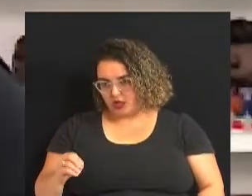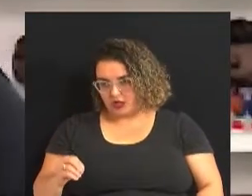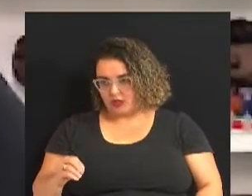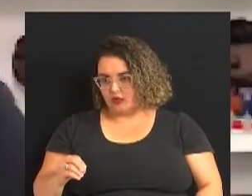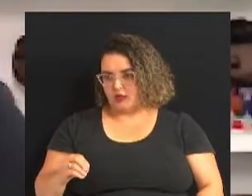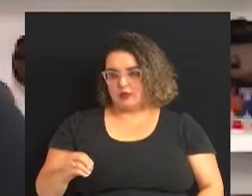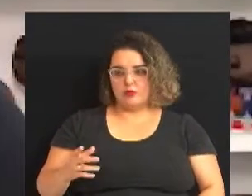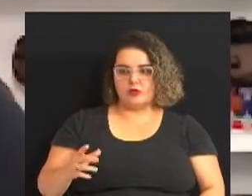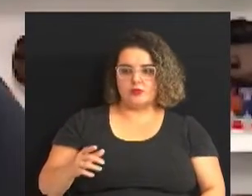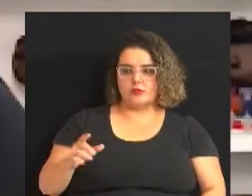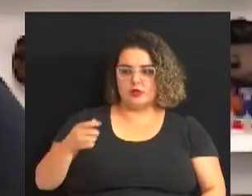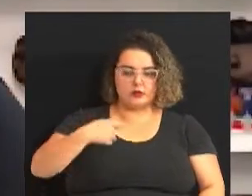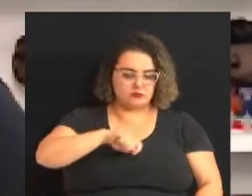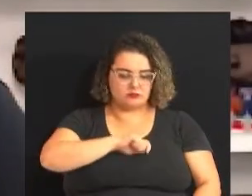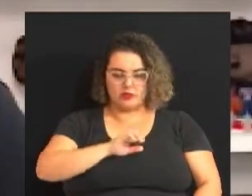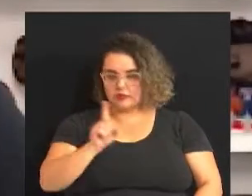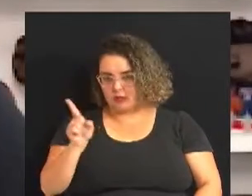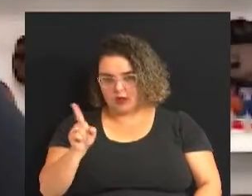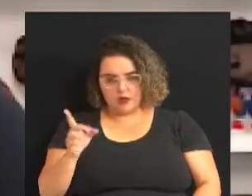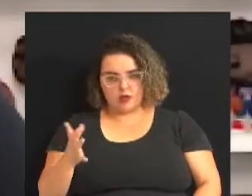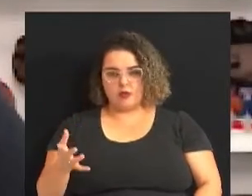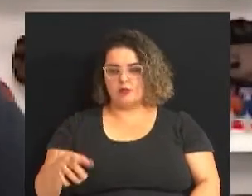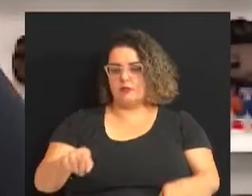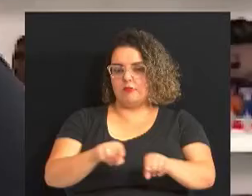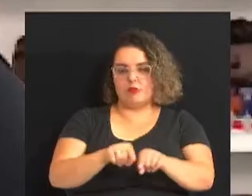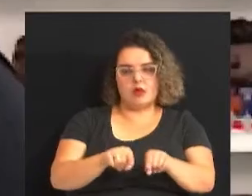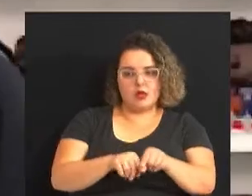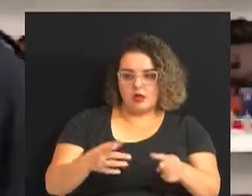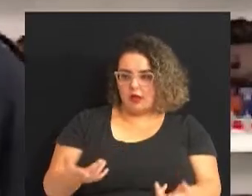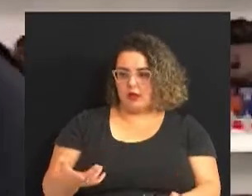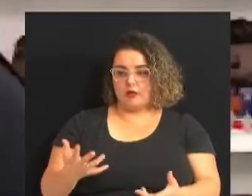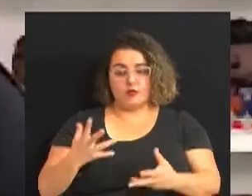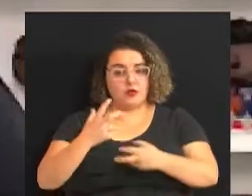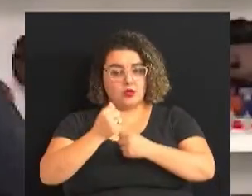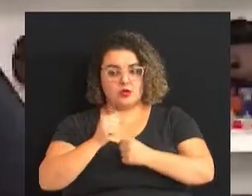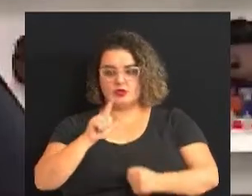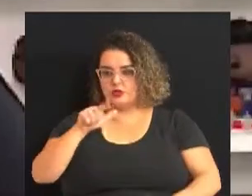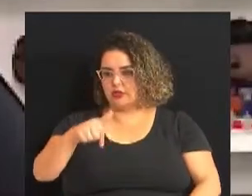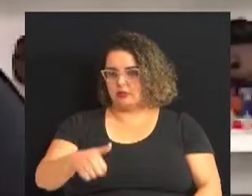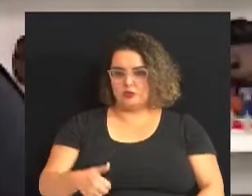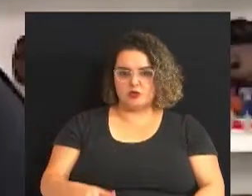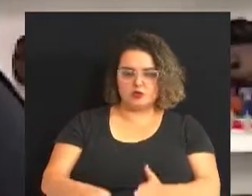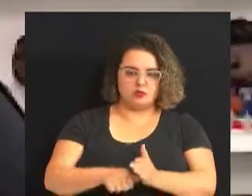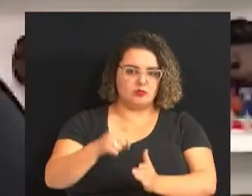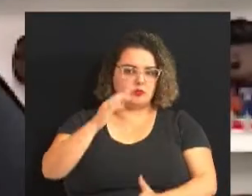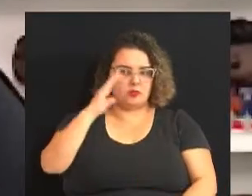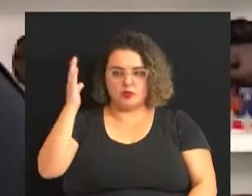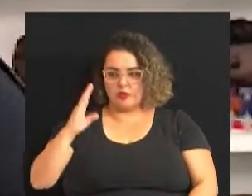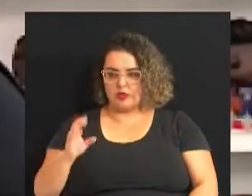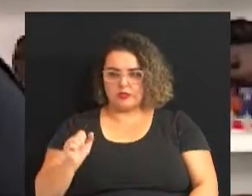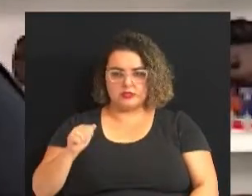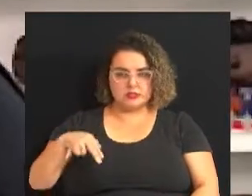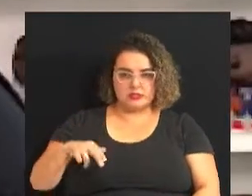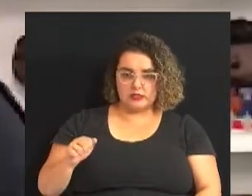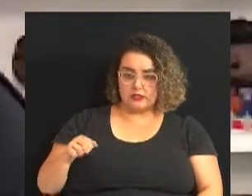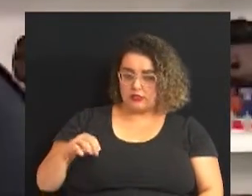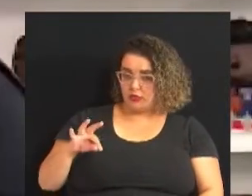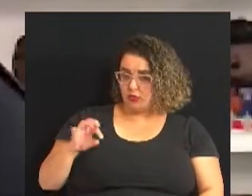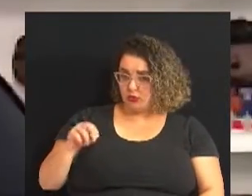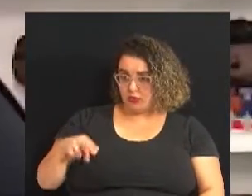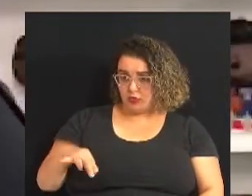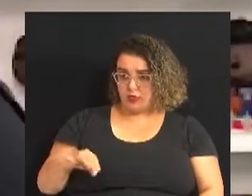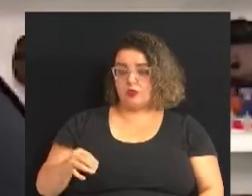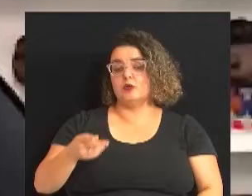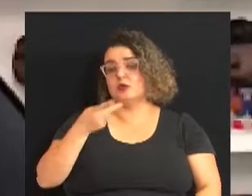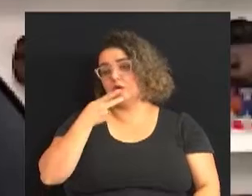Liga Espanhola, uma liga muito forte nacionalmente falando, e depois o primeiro brasileiro campeão em San Antônio. É aquilo que a gente falou um